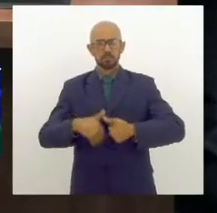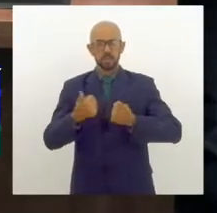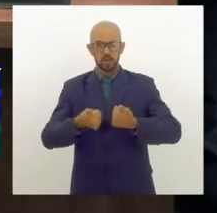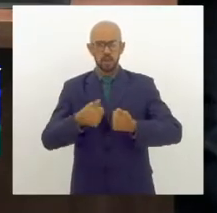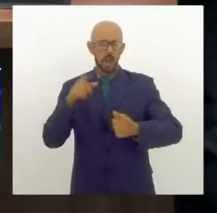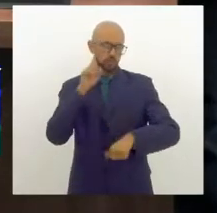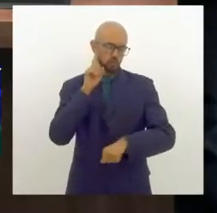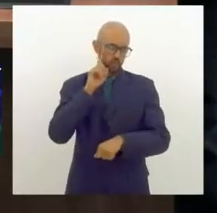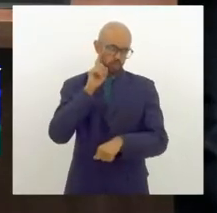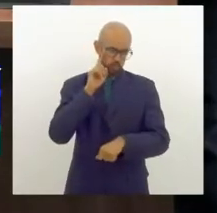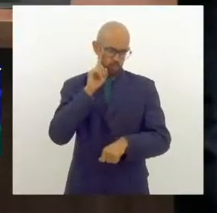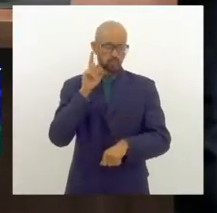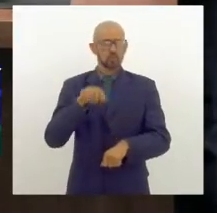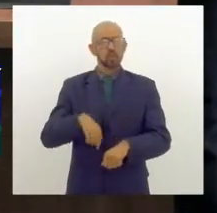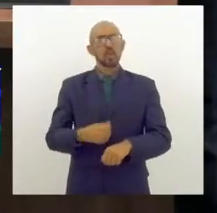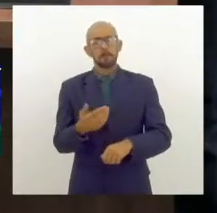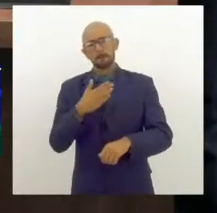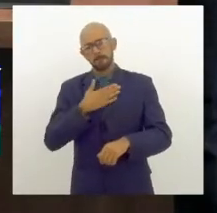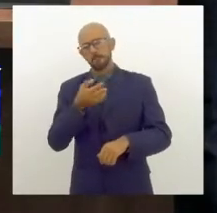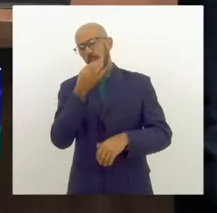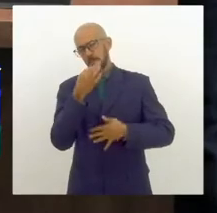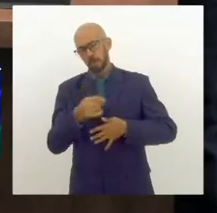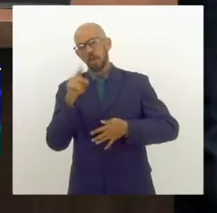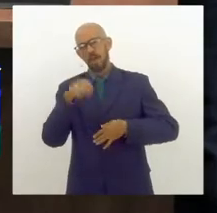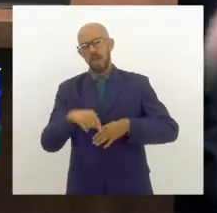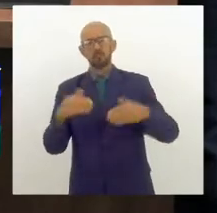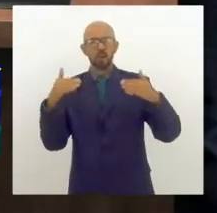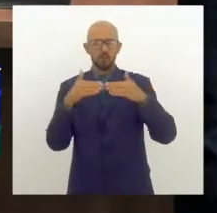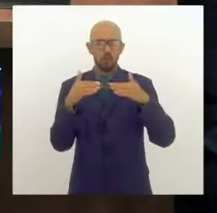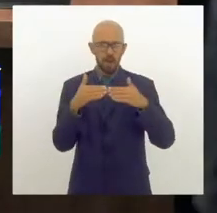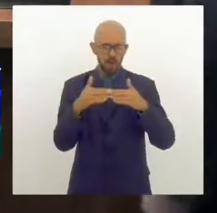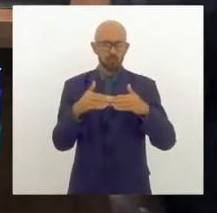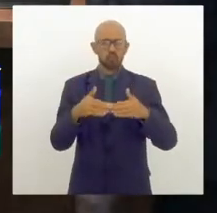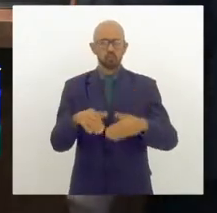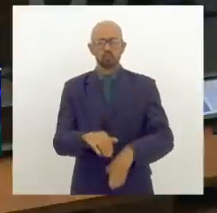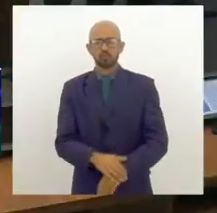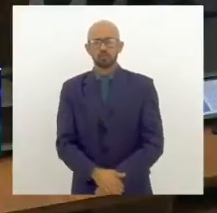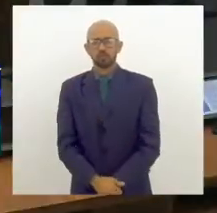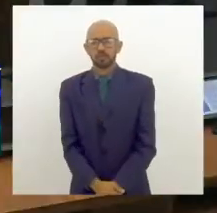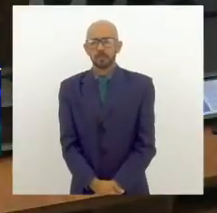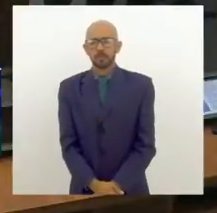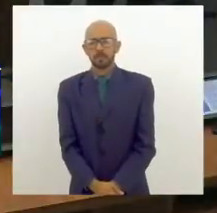que passa. Meu parecer é favorável ao projeto original.